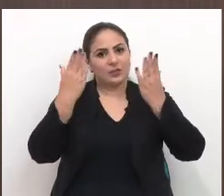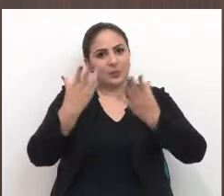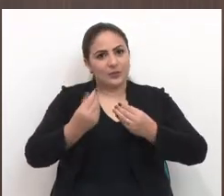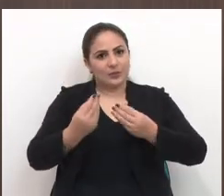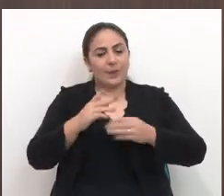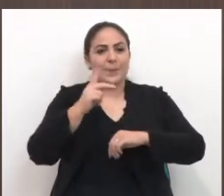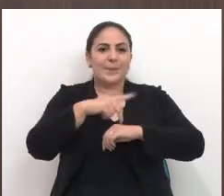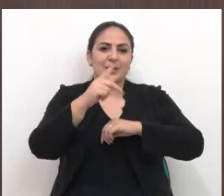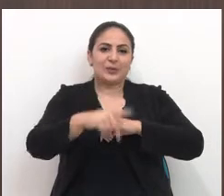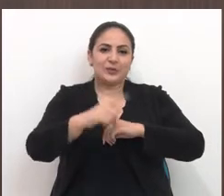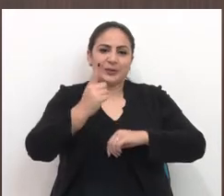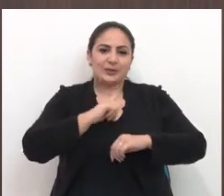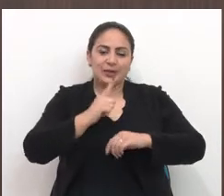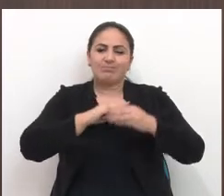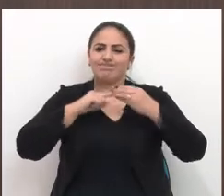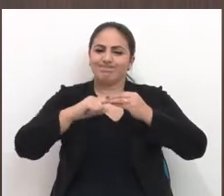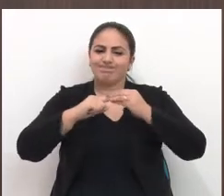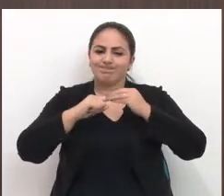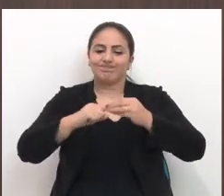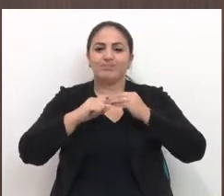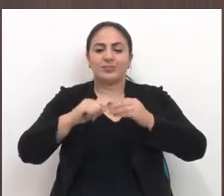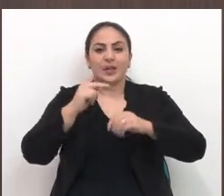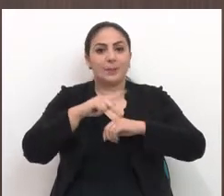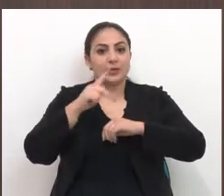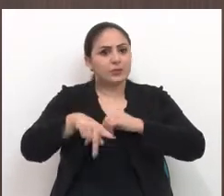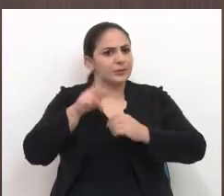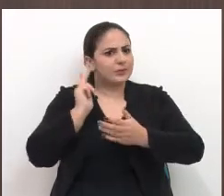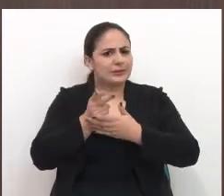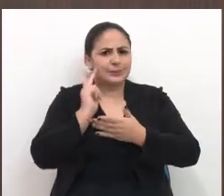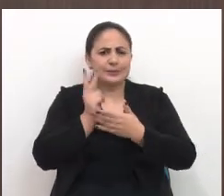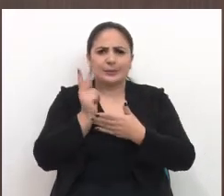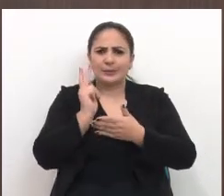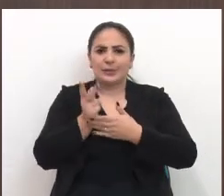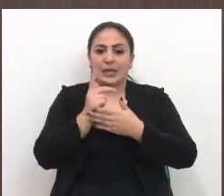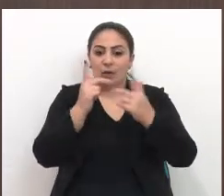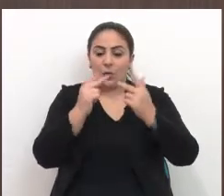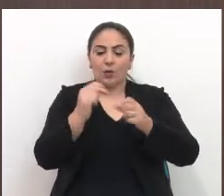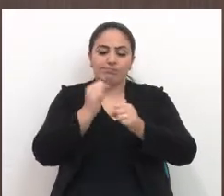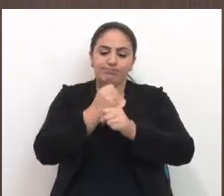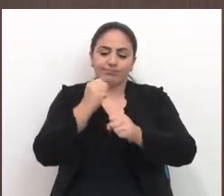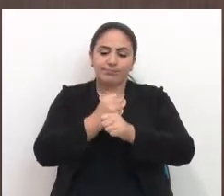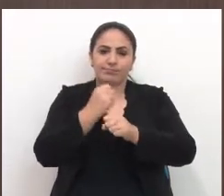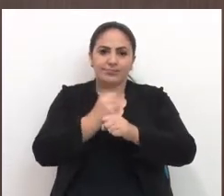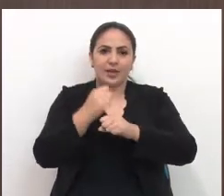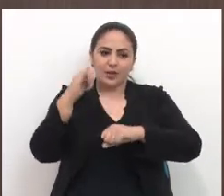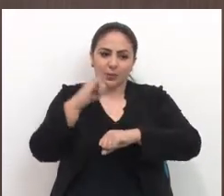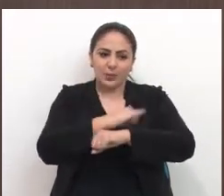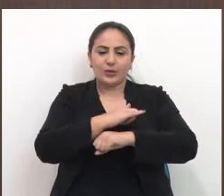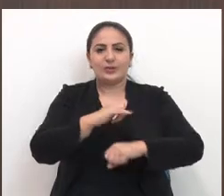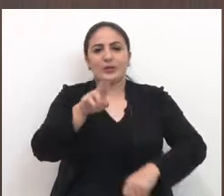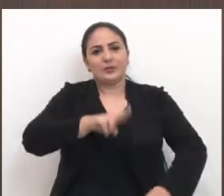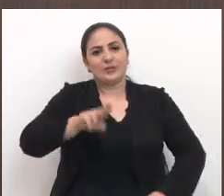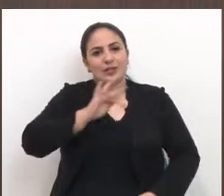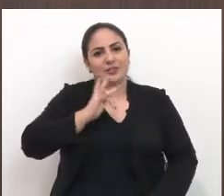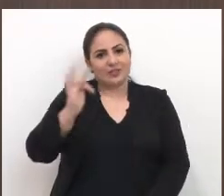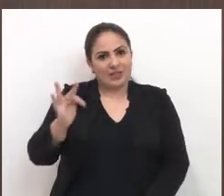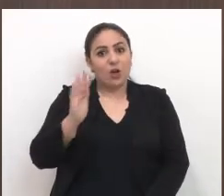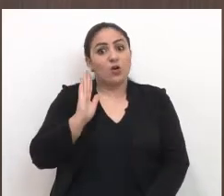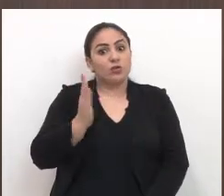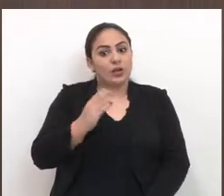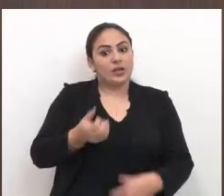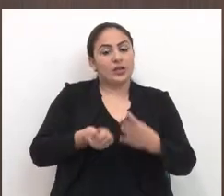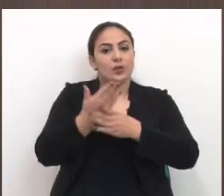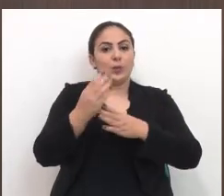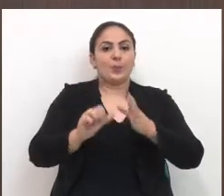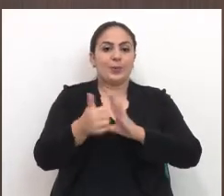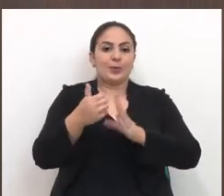comemorar e Passo Fundo está no protagonismo. Passo Fundo, com certeza, com as obras do aeroporto, a Universidade Federal, que já formou